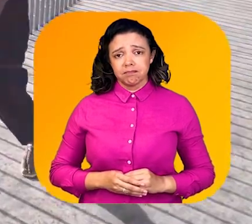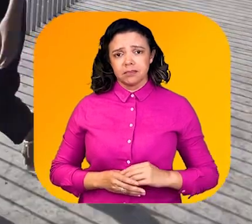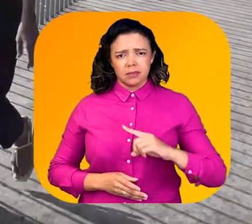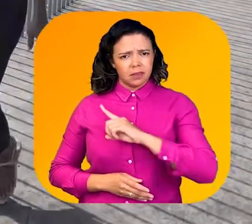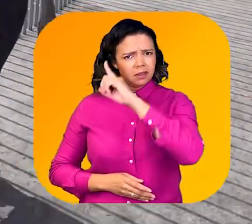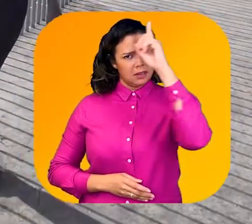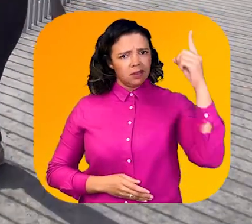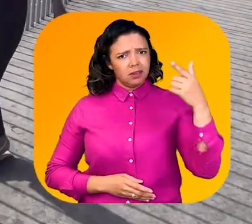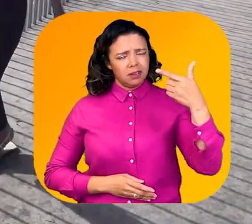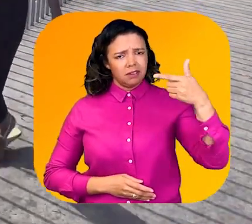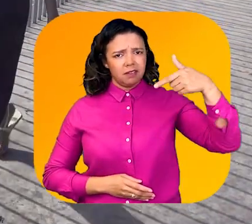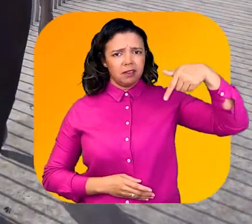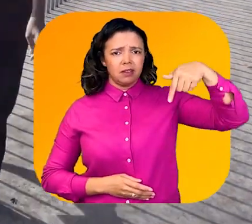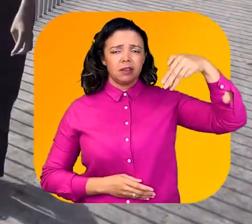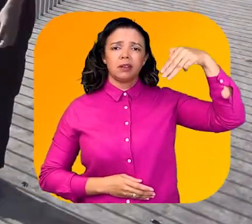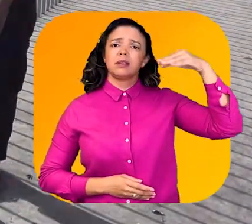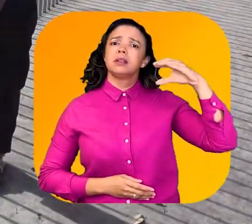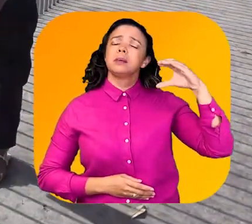No dia